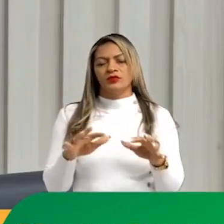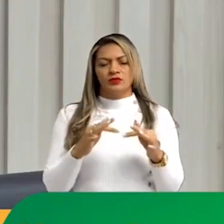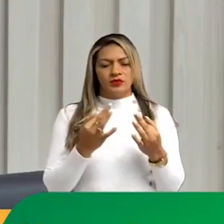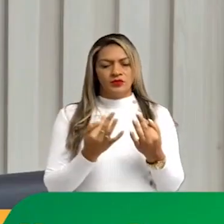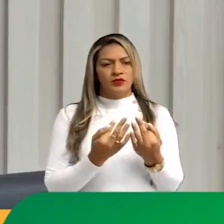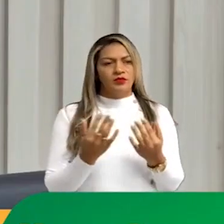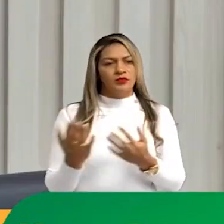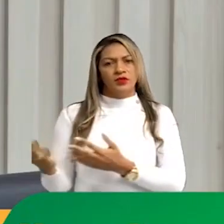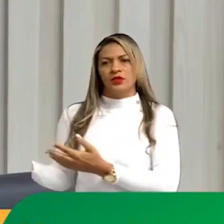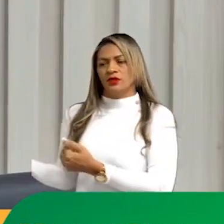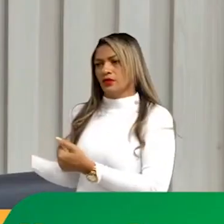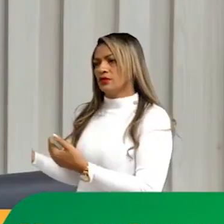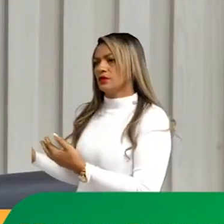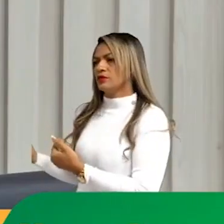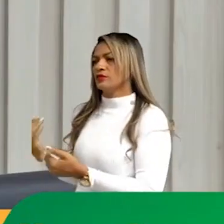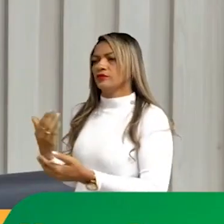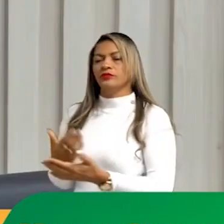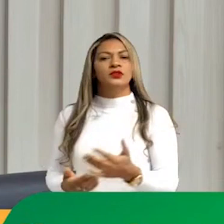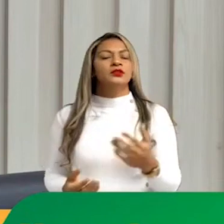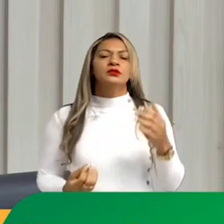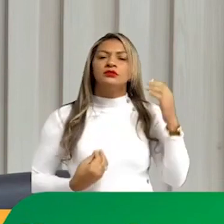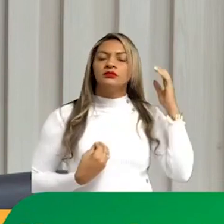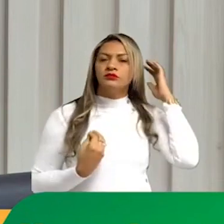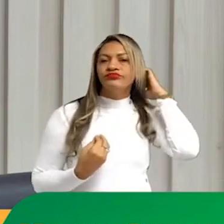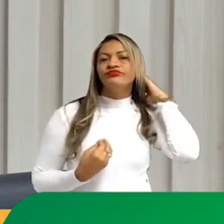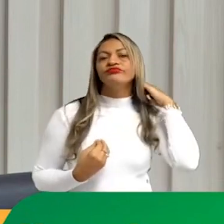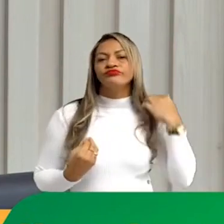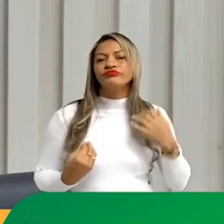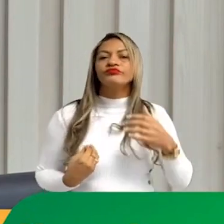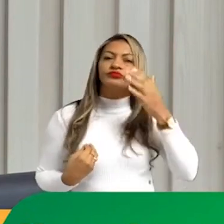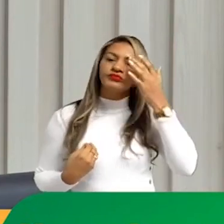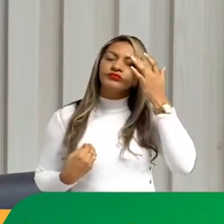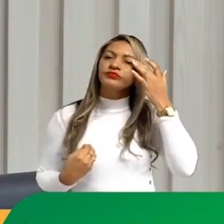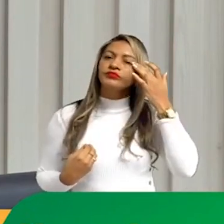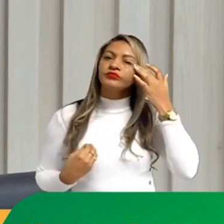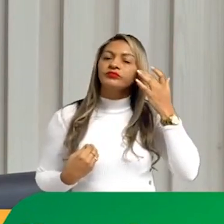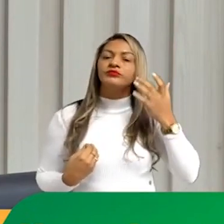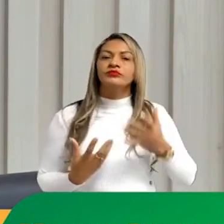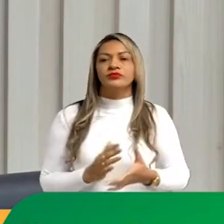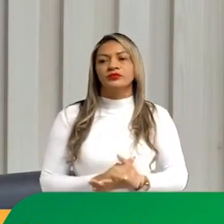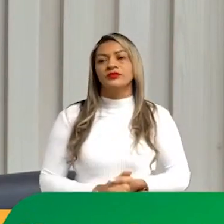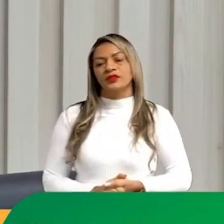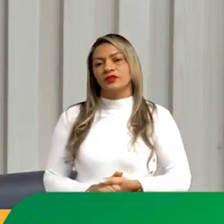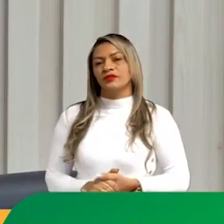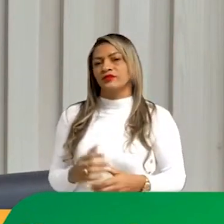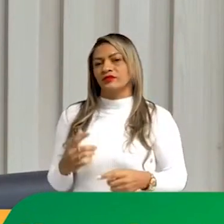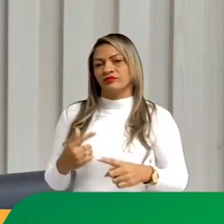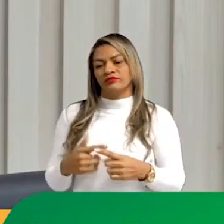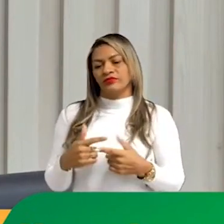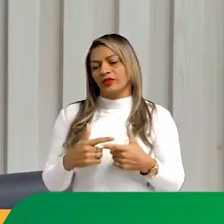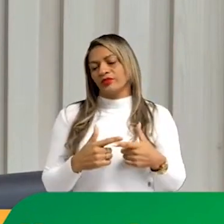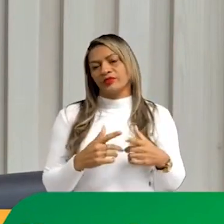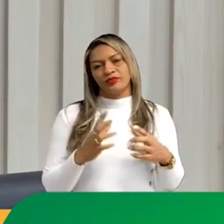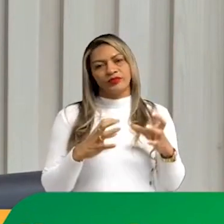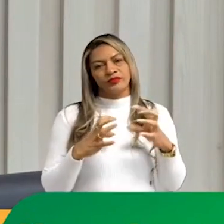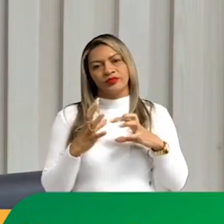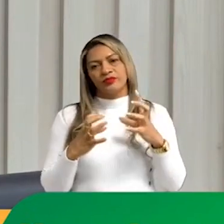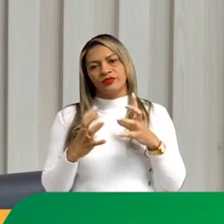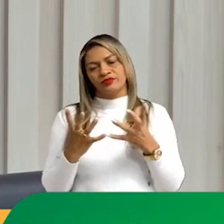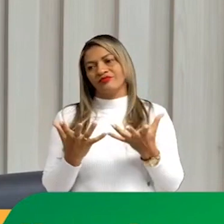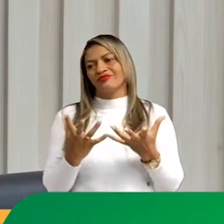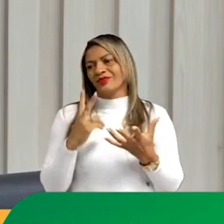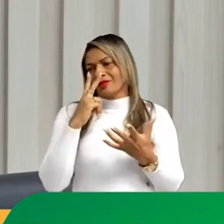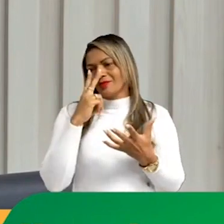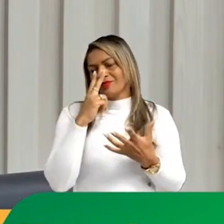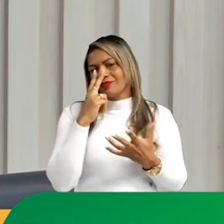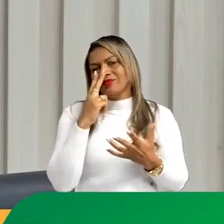Paulo Júnior levou o projeto de decreto de outorga de título honorífico de cidadania balsense, além de um projeto de criação do